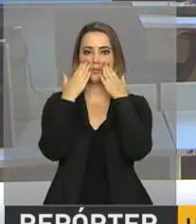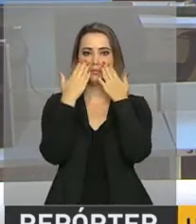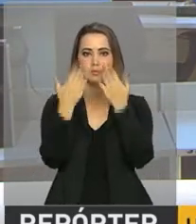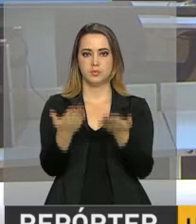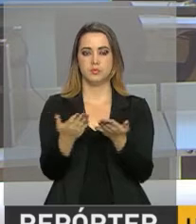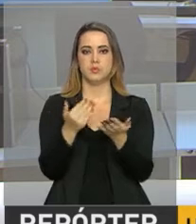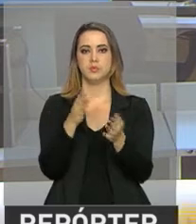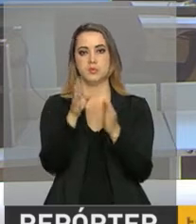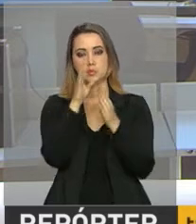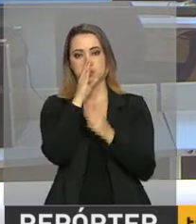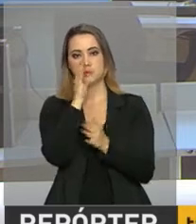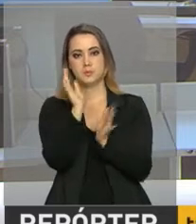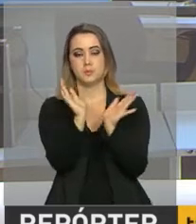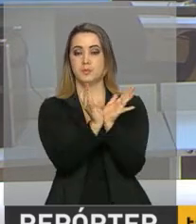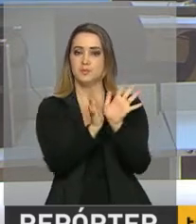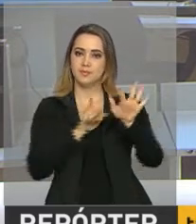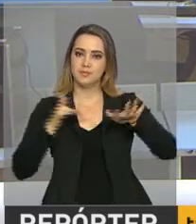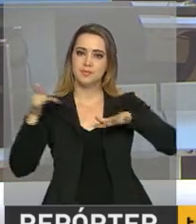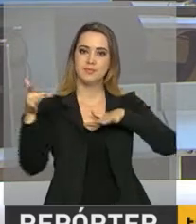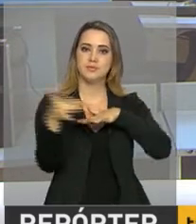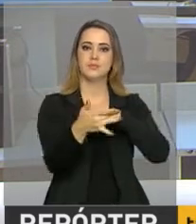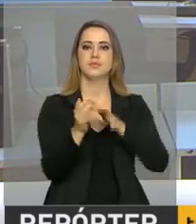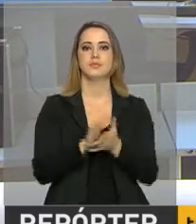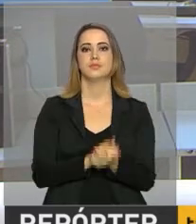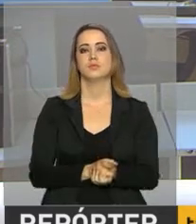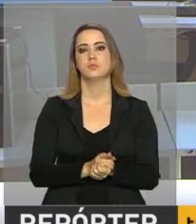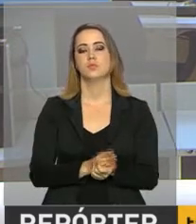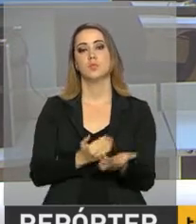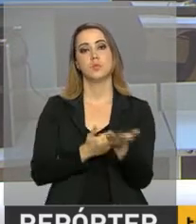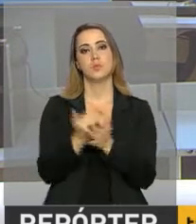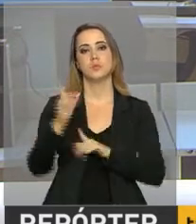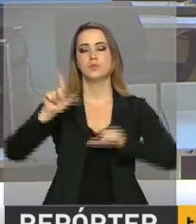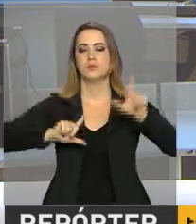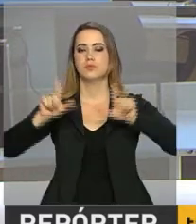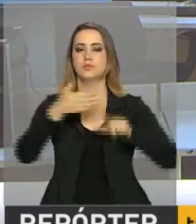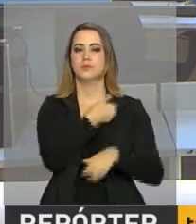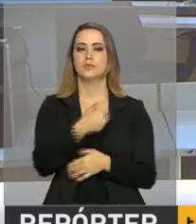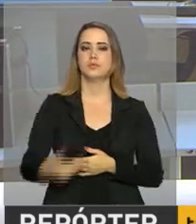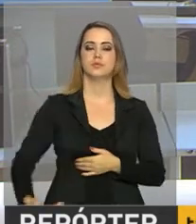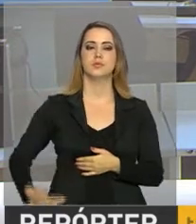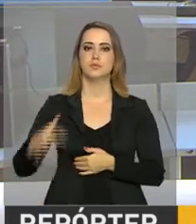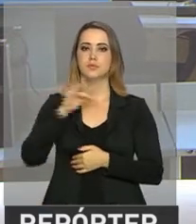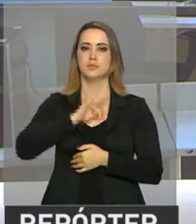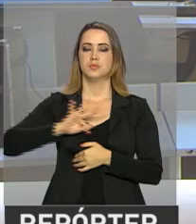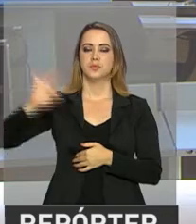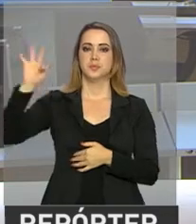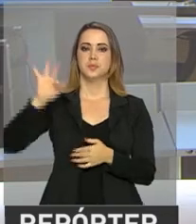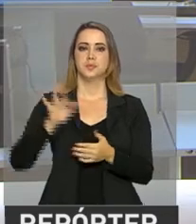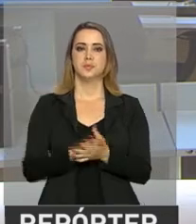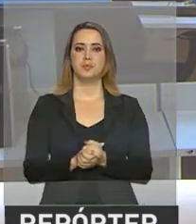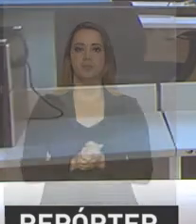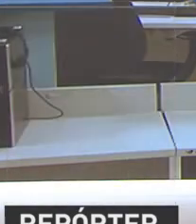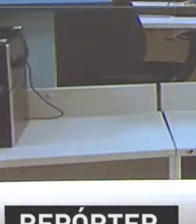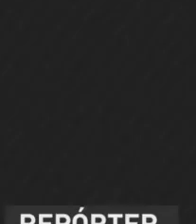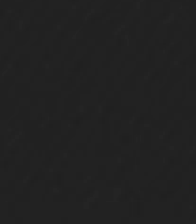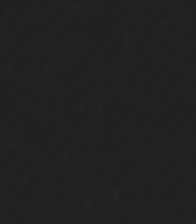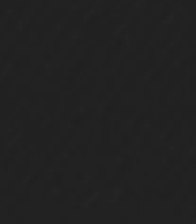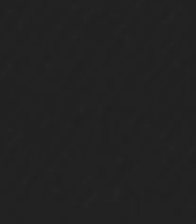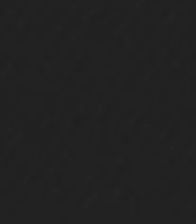edição. Acompanhe as novidades também pelas nossas redes sociais e continue com a gente aqui na NBR, a TV do Governo Federal.